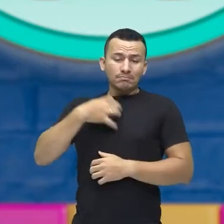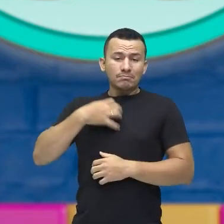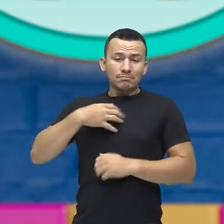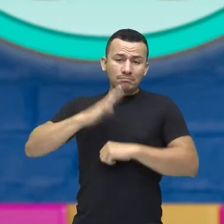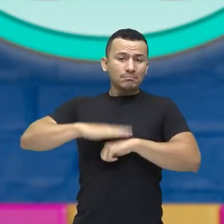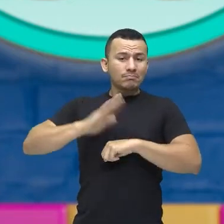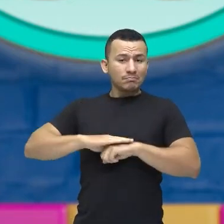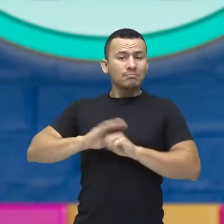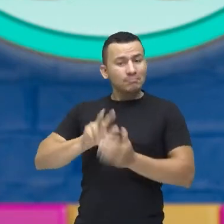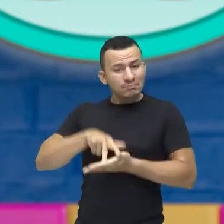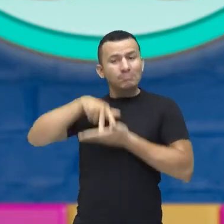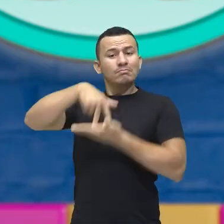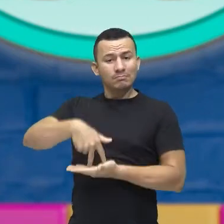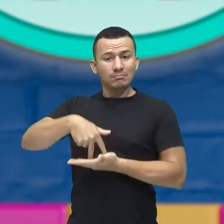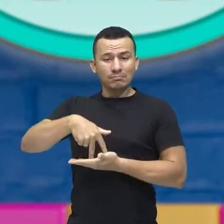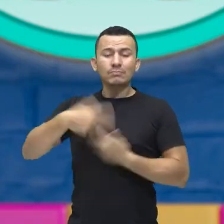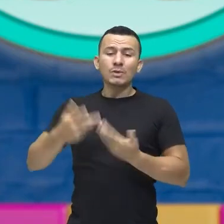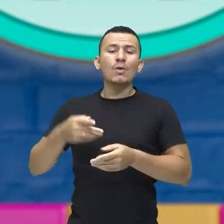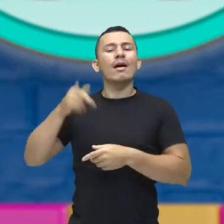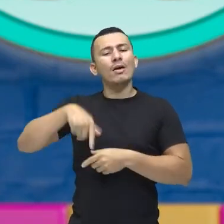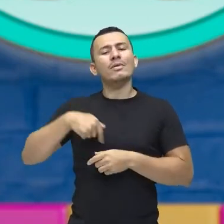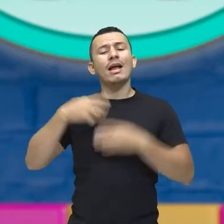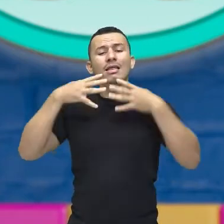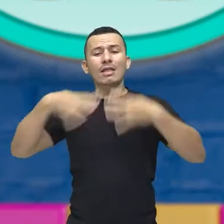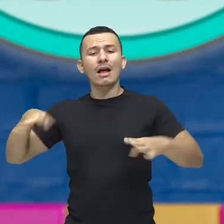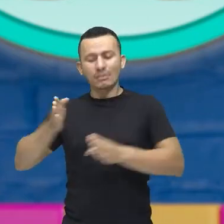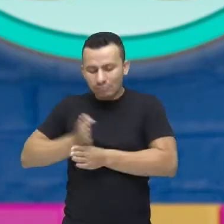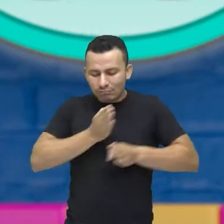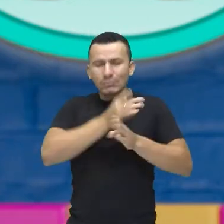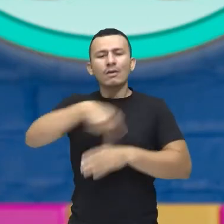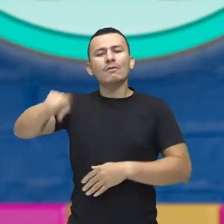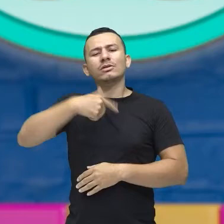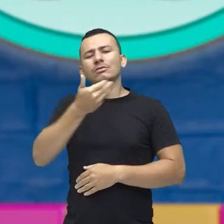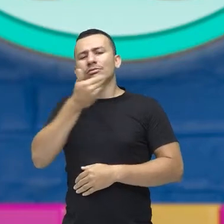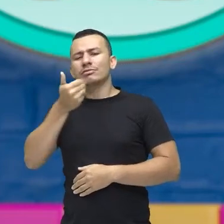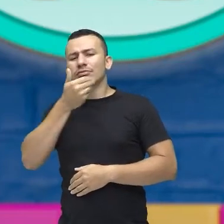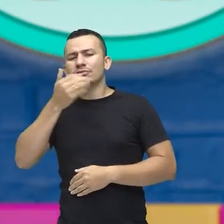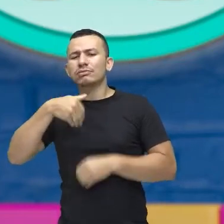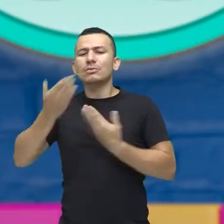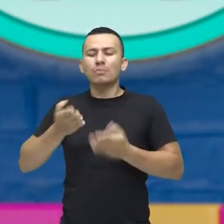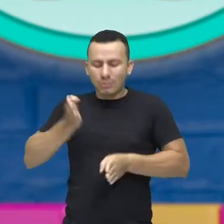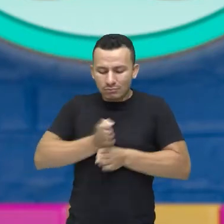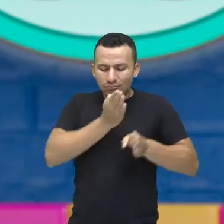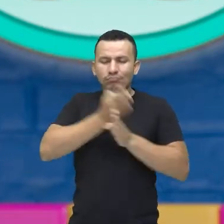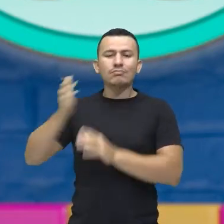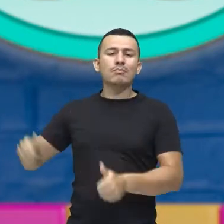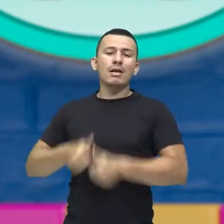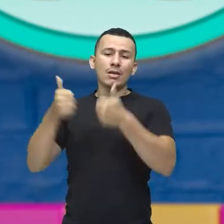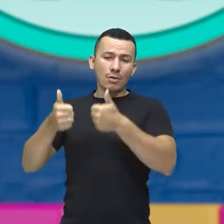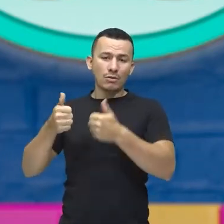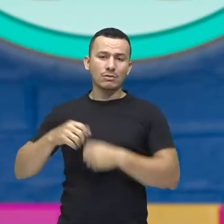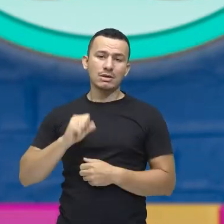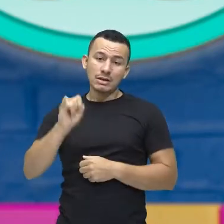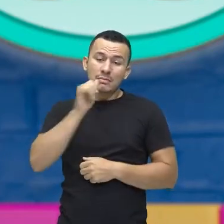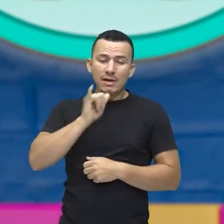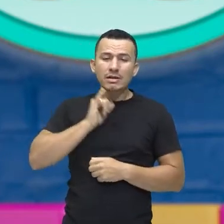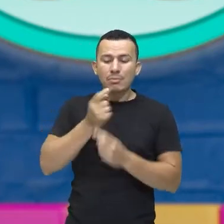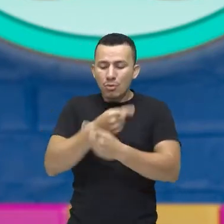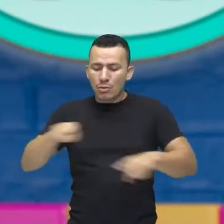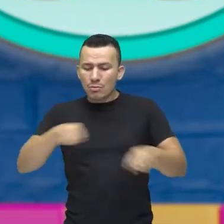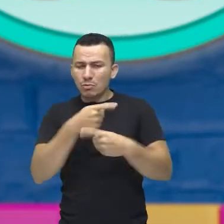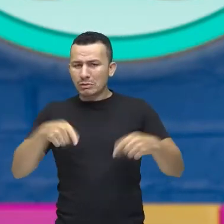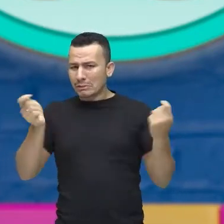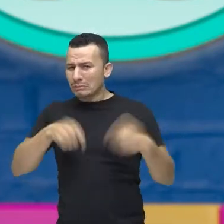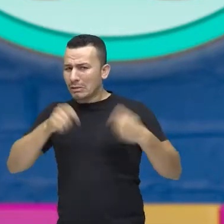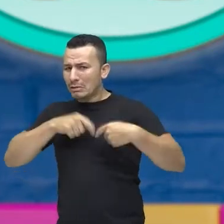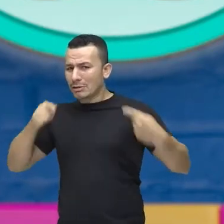inteiro ali. Esse processo de descoberta é você experimentando. Então, vamos lá, deixa eu ver como é que funciona com música. Será que eu consigo administrar isso a partir da